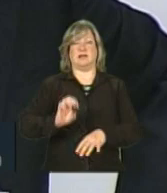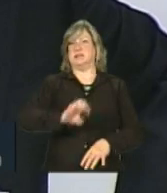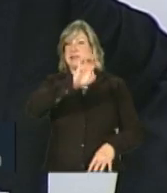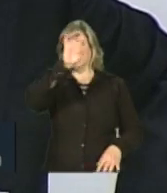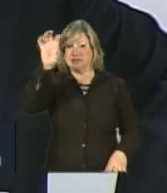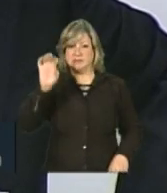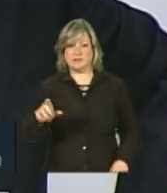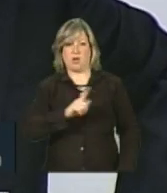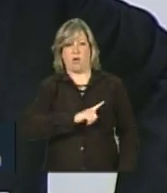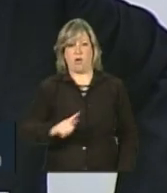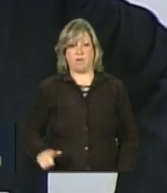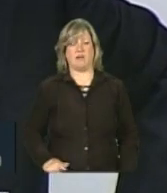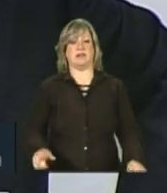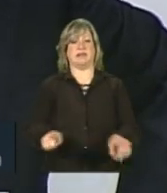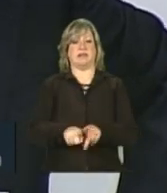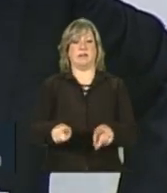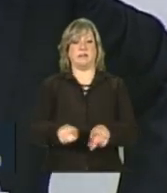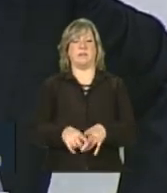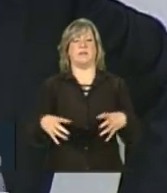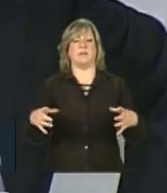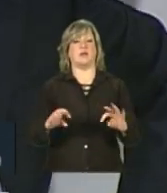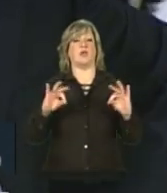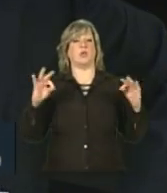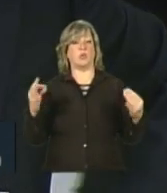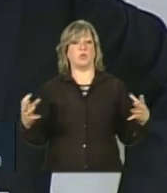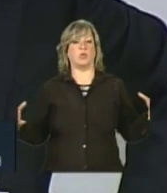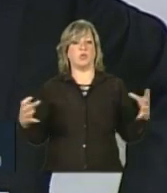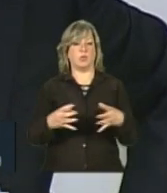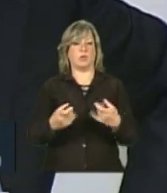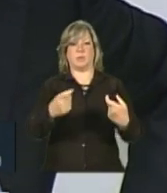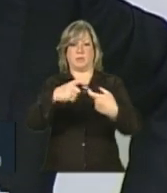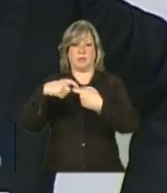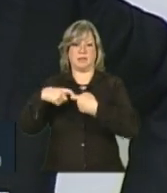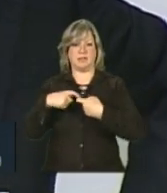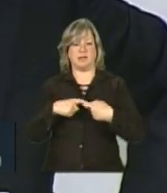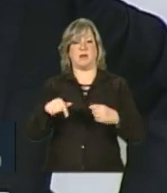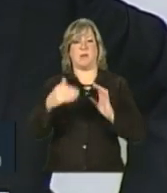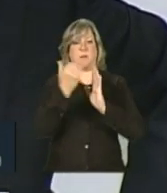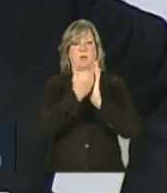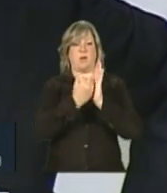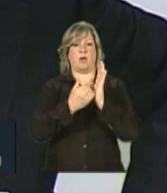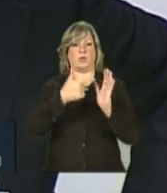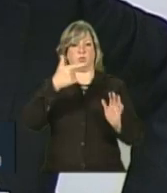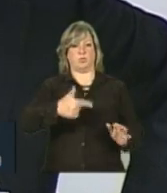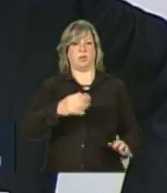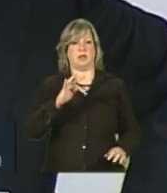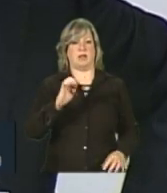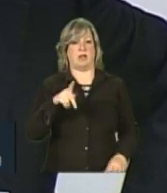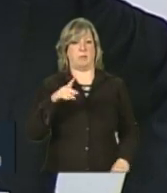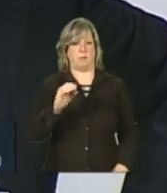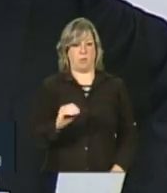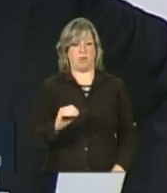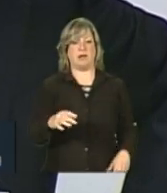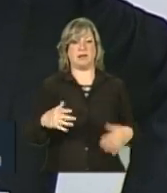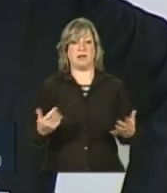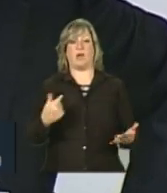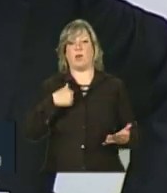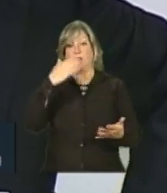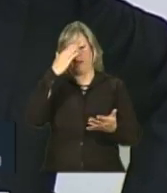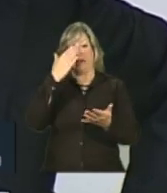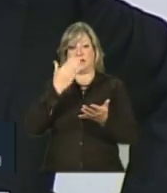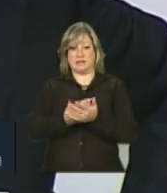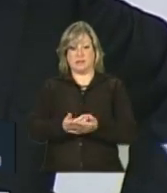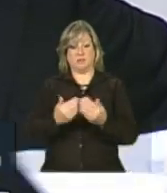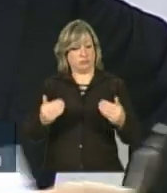compõem majoritariamente os parceiros do programa Segundo Tempo. Portanto, eu acredito que